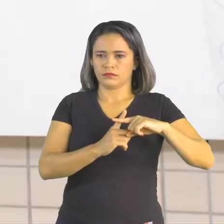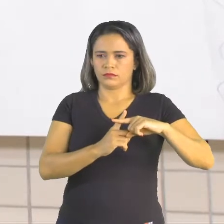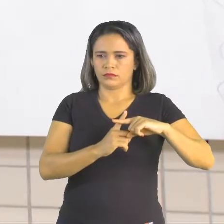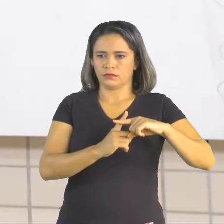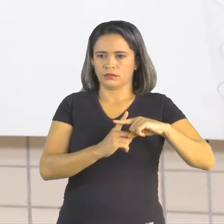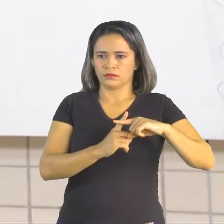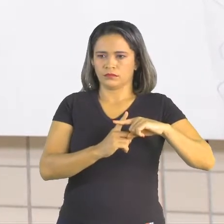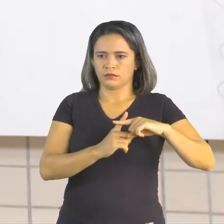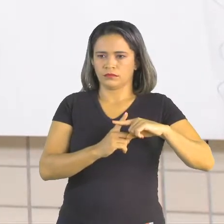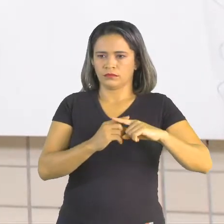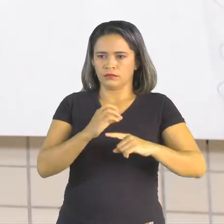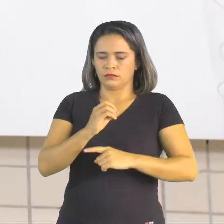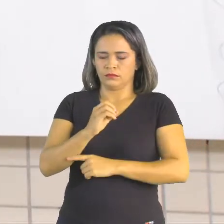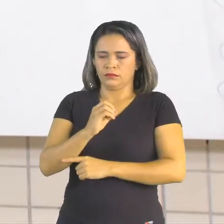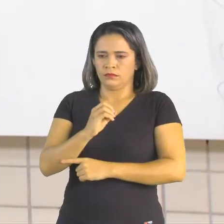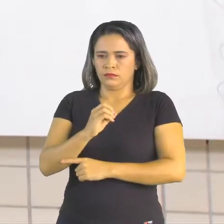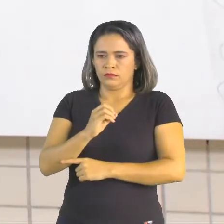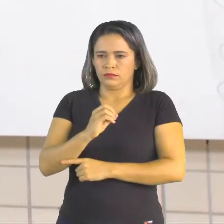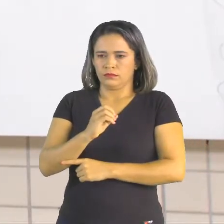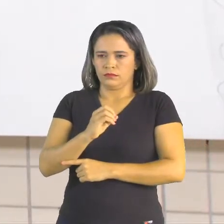eu estou fazendo,